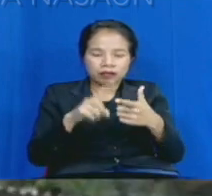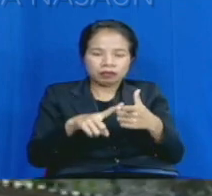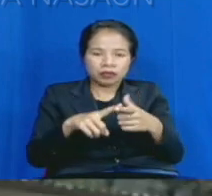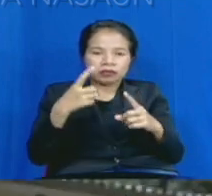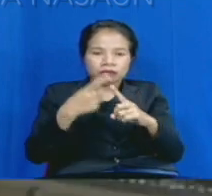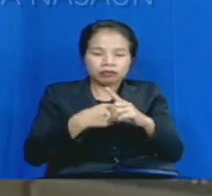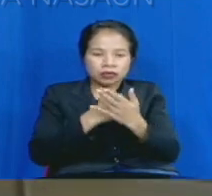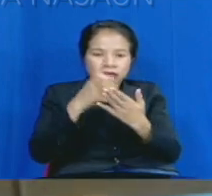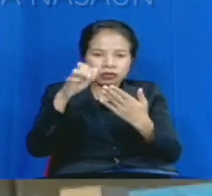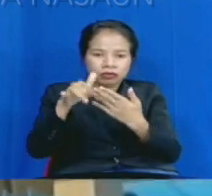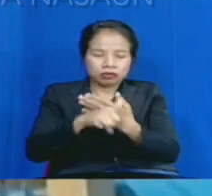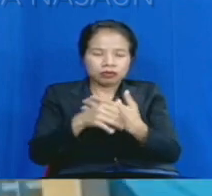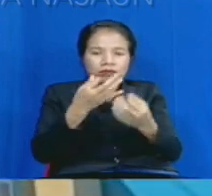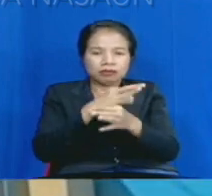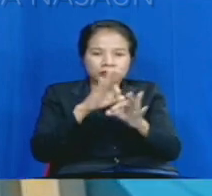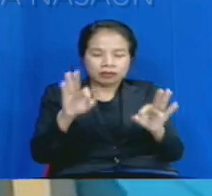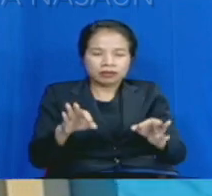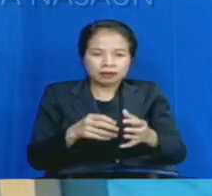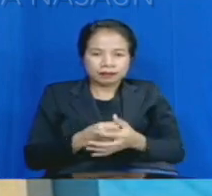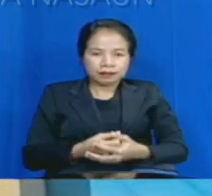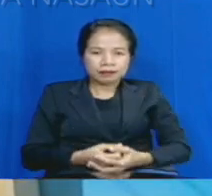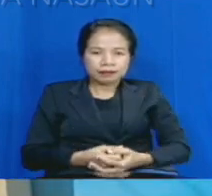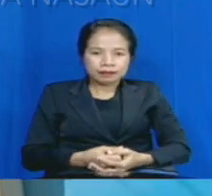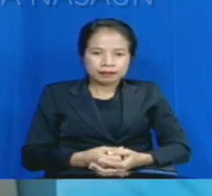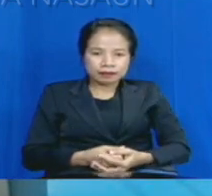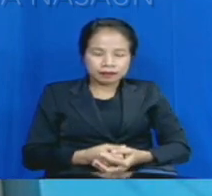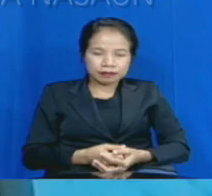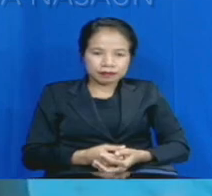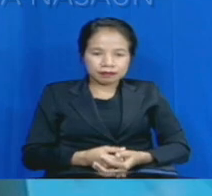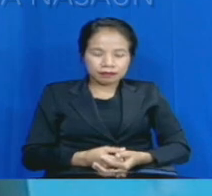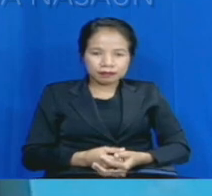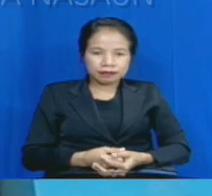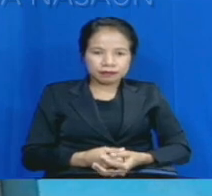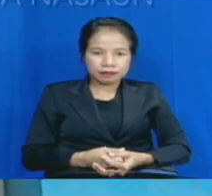fulan zulio termina. Timóteo Guzmão, Agustino Neno, RTTL.